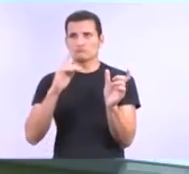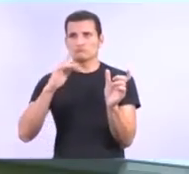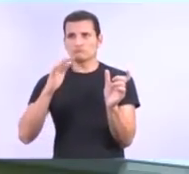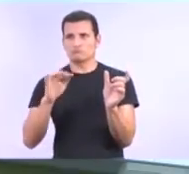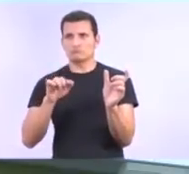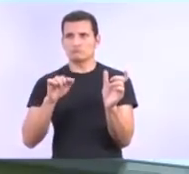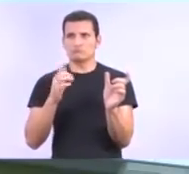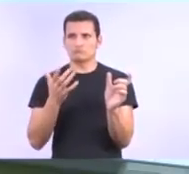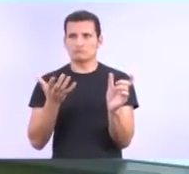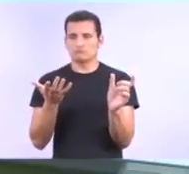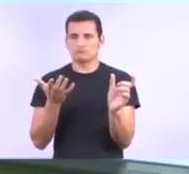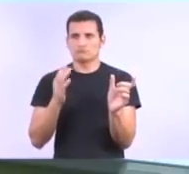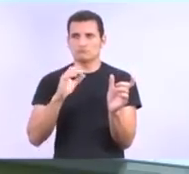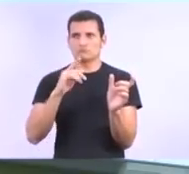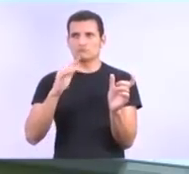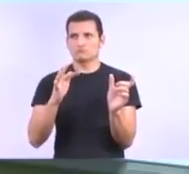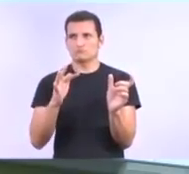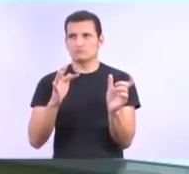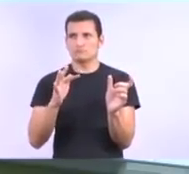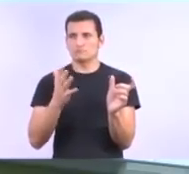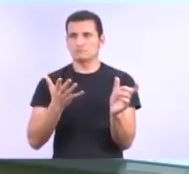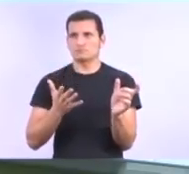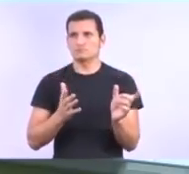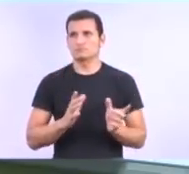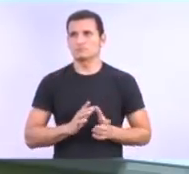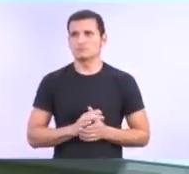CPF, foi legal, né?